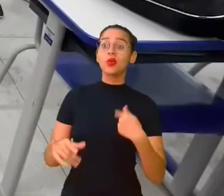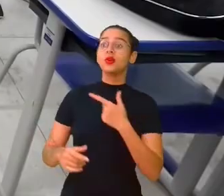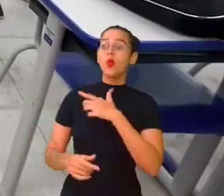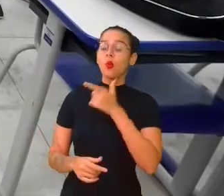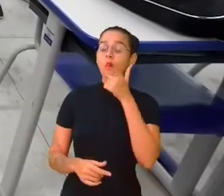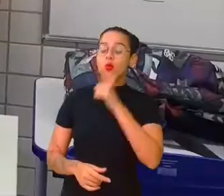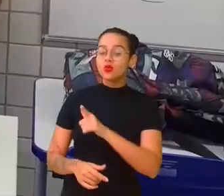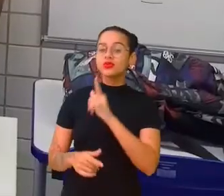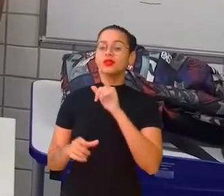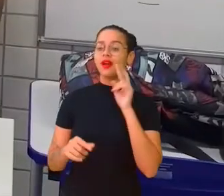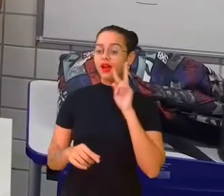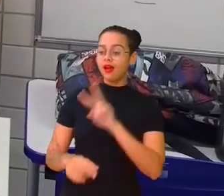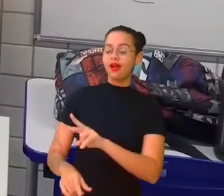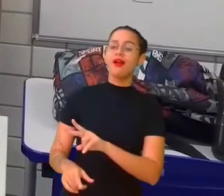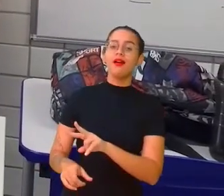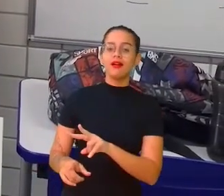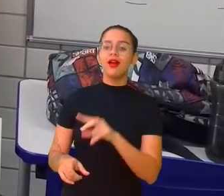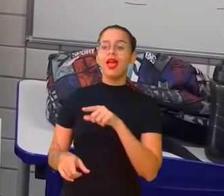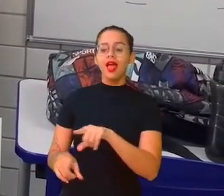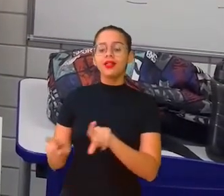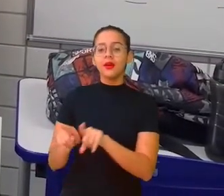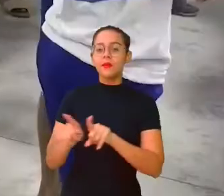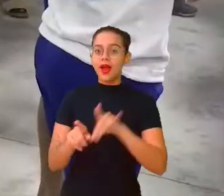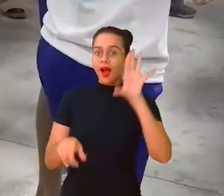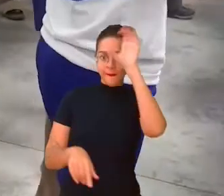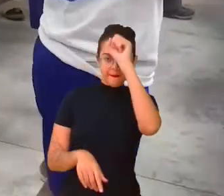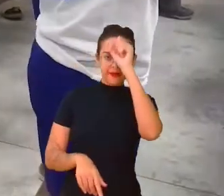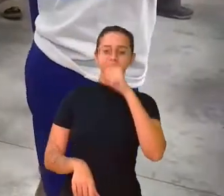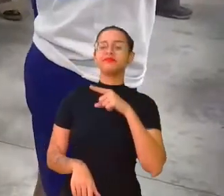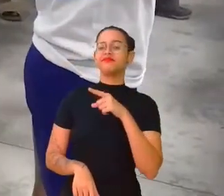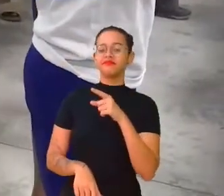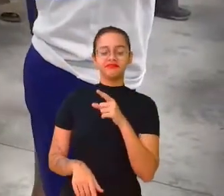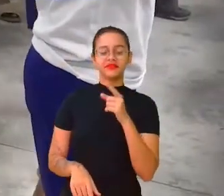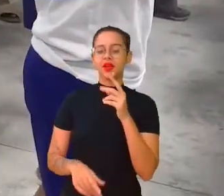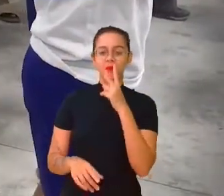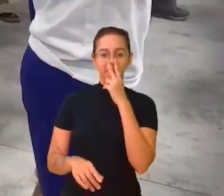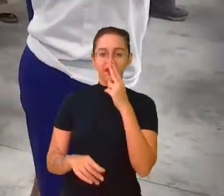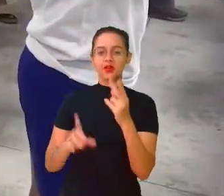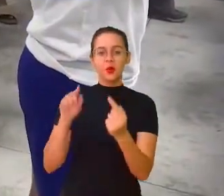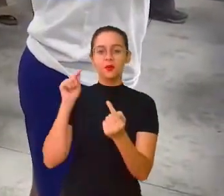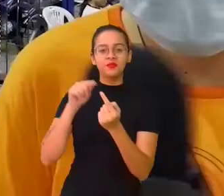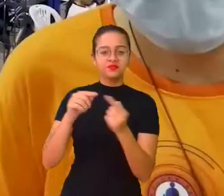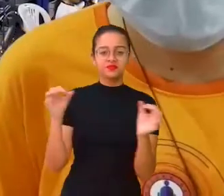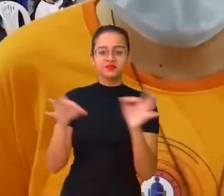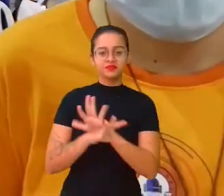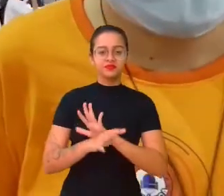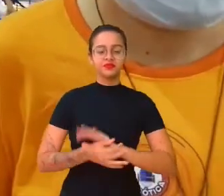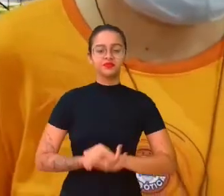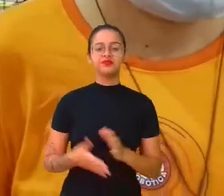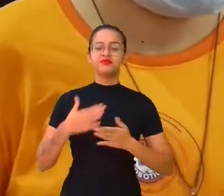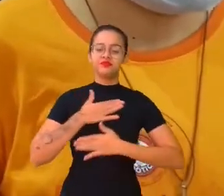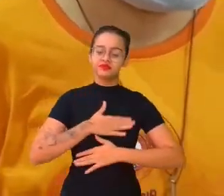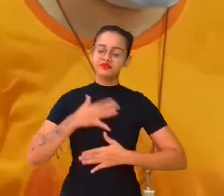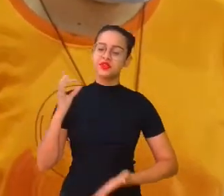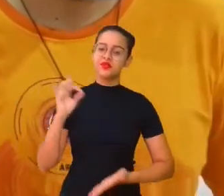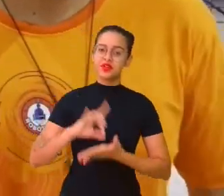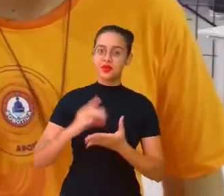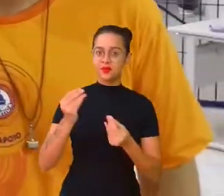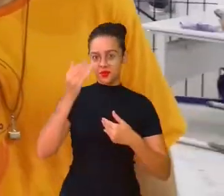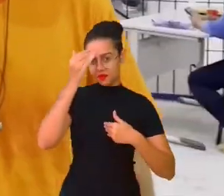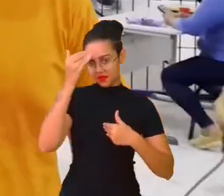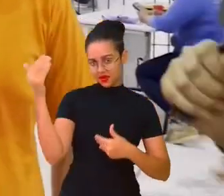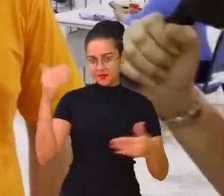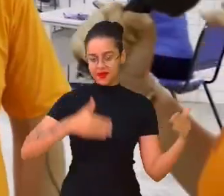o sorriso da criança e fazer ao mesmo tempo com que ela aprenda, acho que é dever cumprido, missão cumprida, e foi muito prazeroso. É verdade, meninos. Muito obrigado